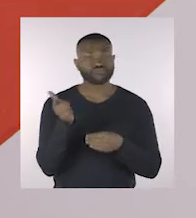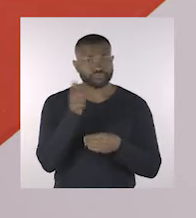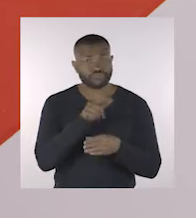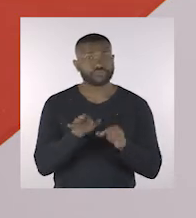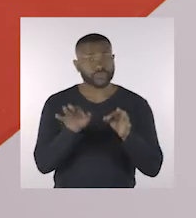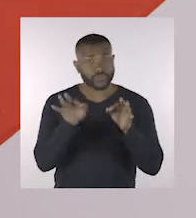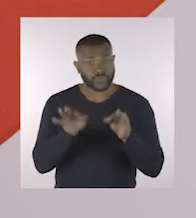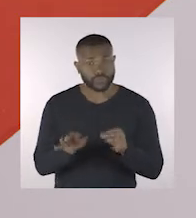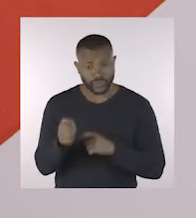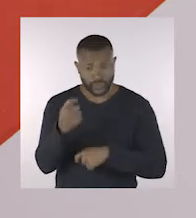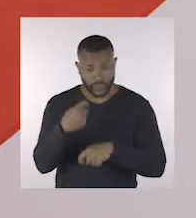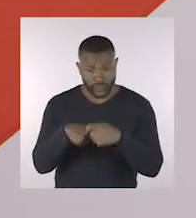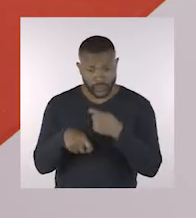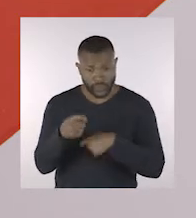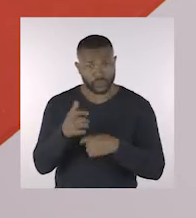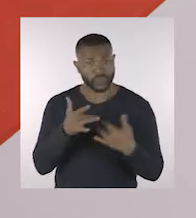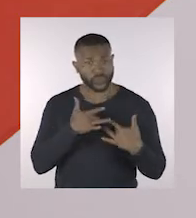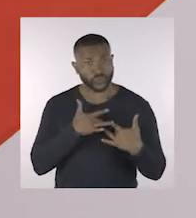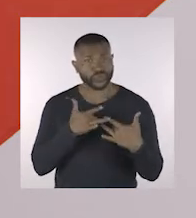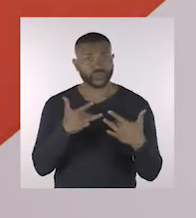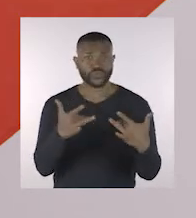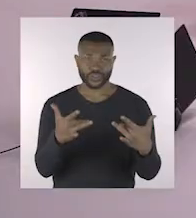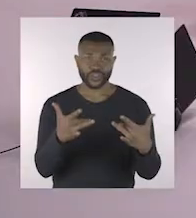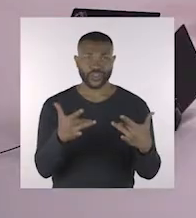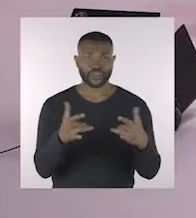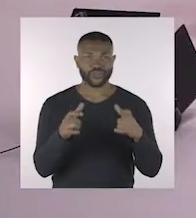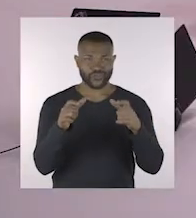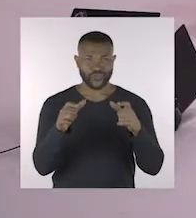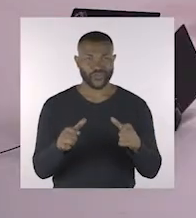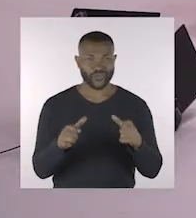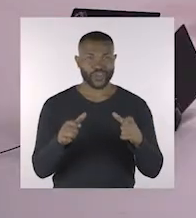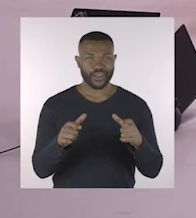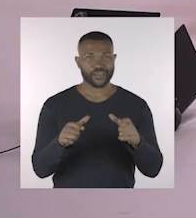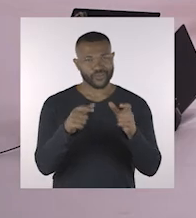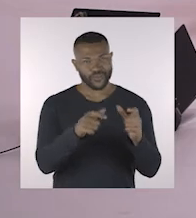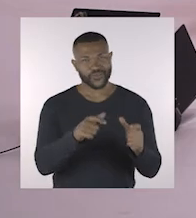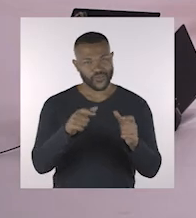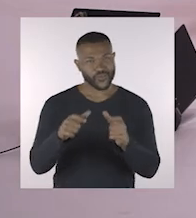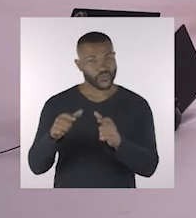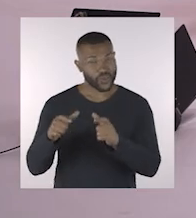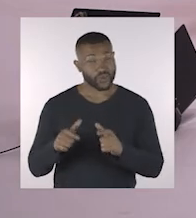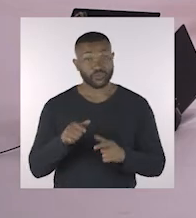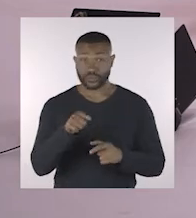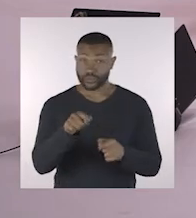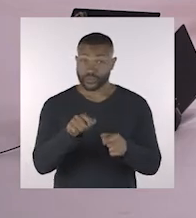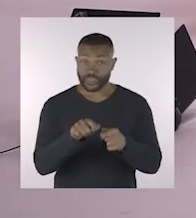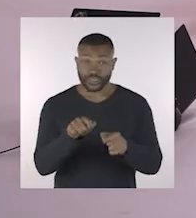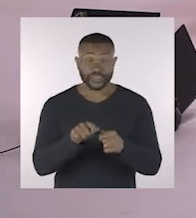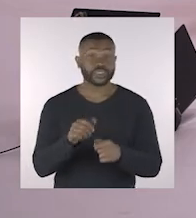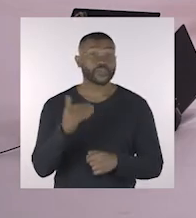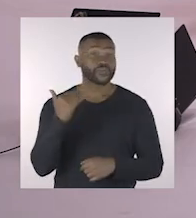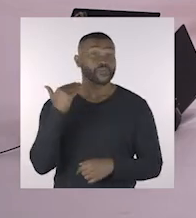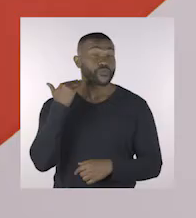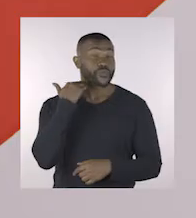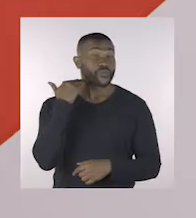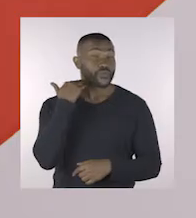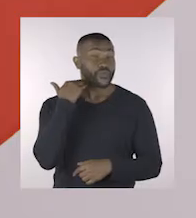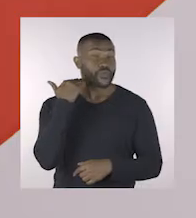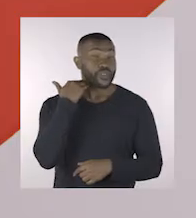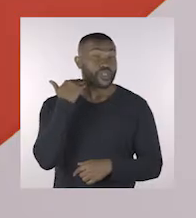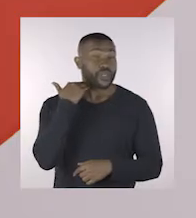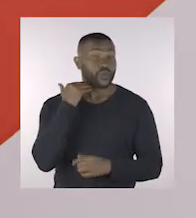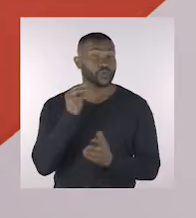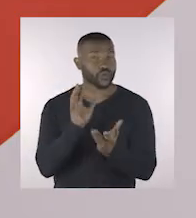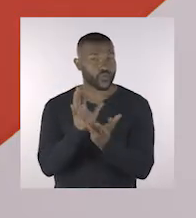e criar efetivamente uma economia solidária no território no bairro você fazer o banco